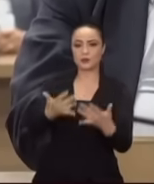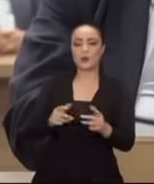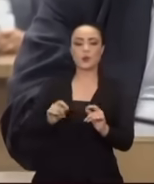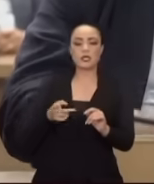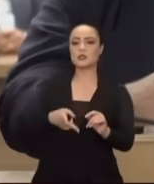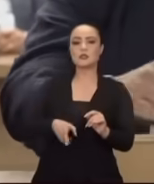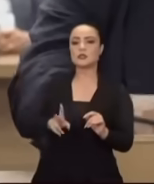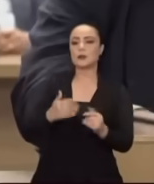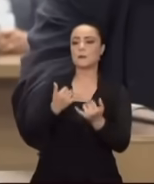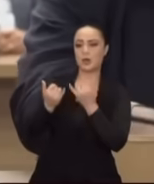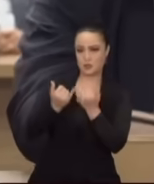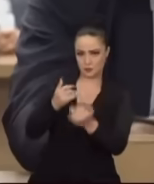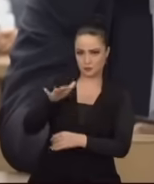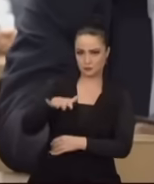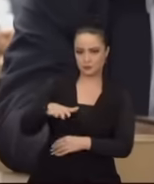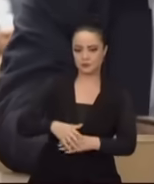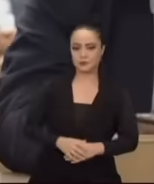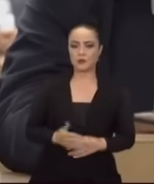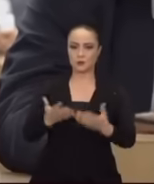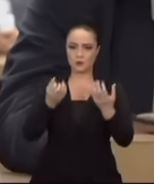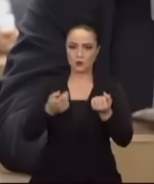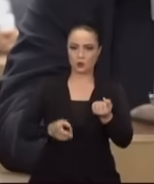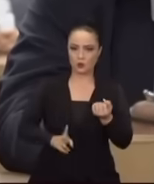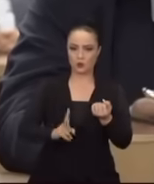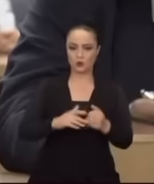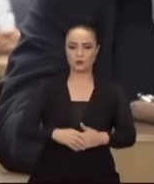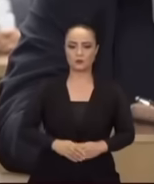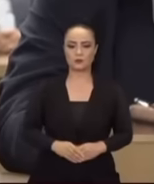foi parecida com isso. Vamos lá.